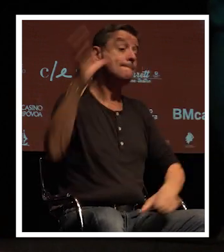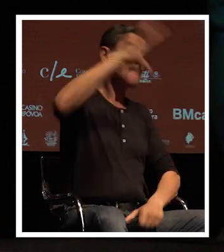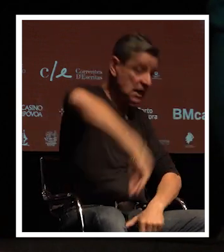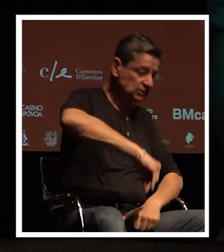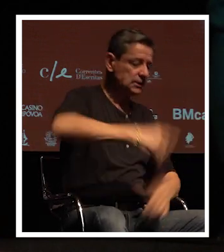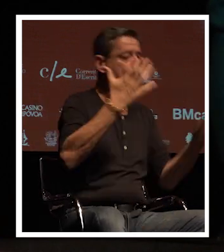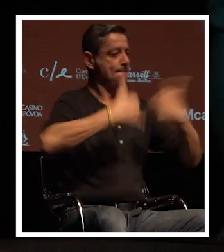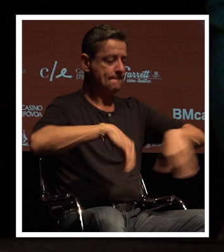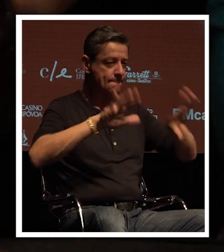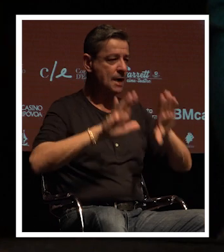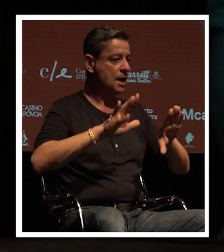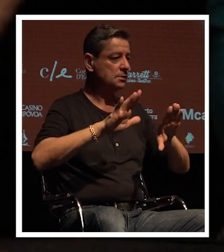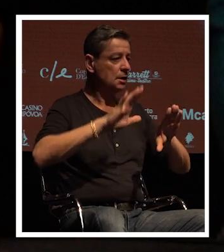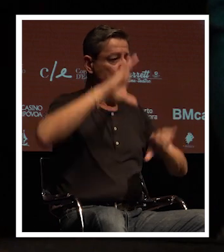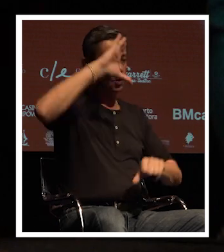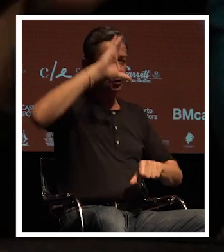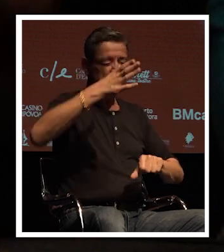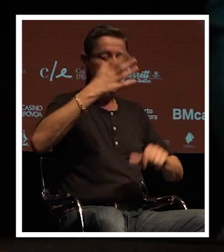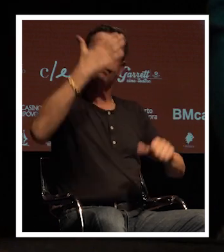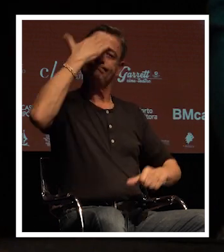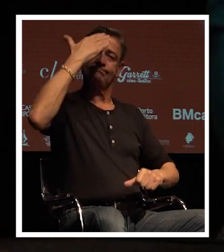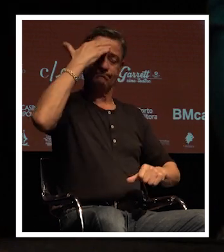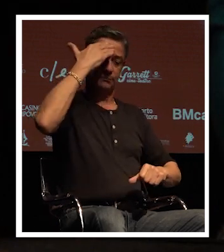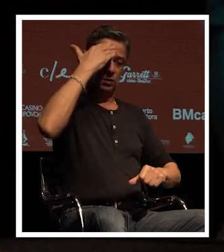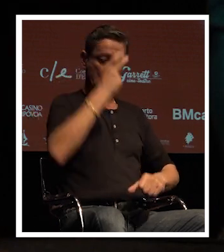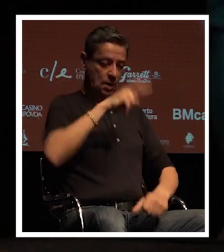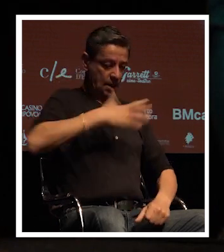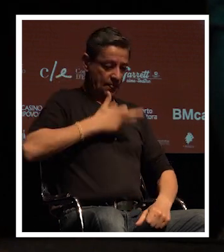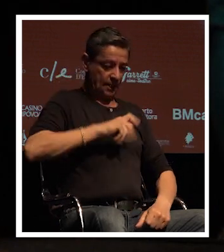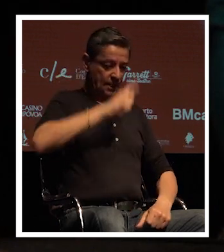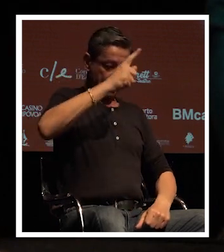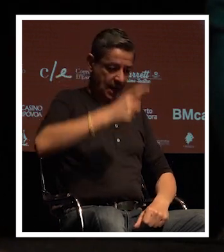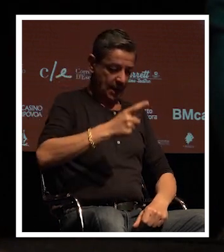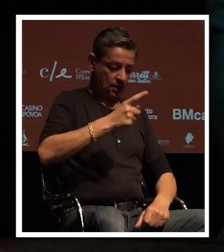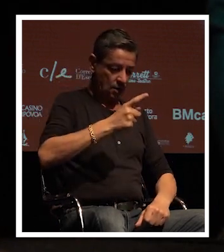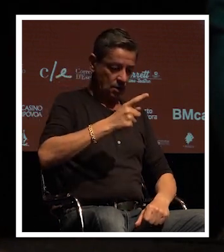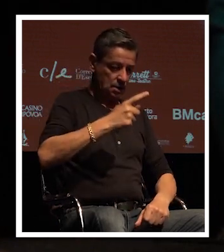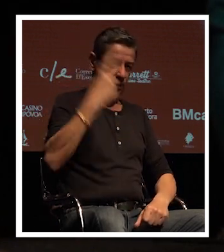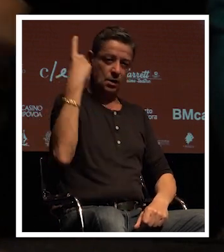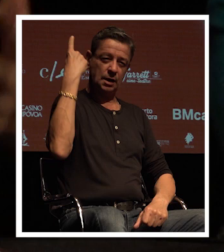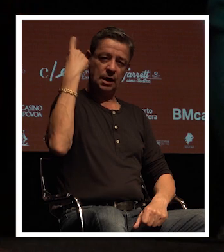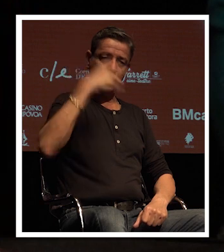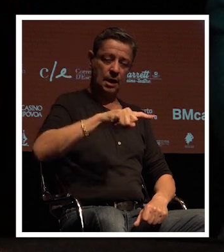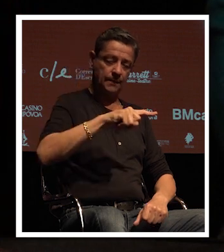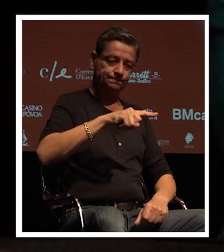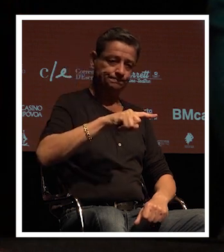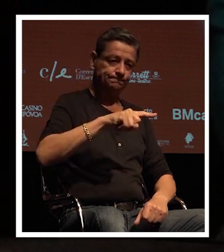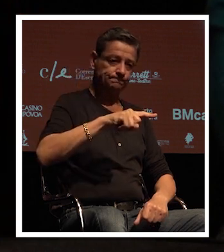deixava de ser não sei se vocês tinham essa perceção tu André não estavas mas que era um